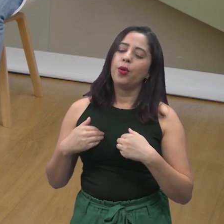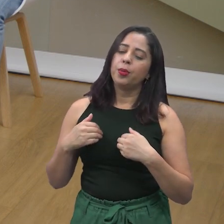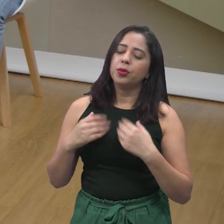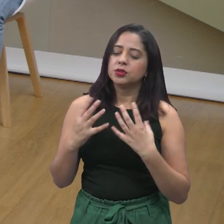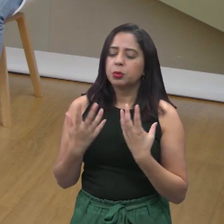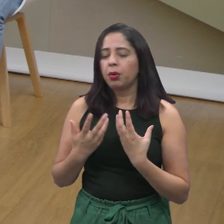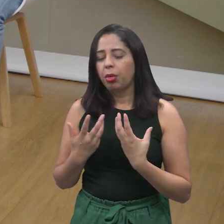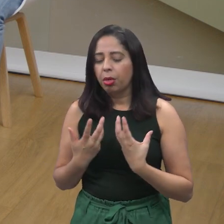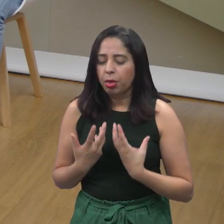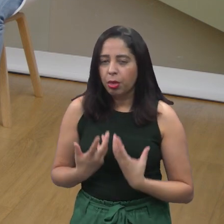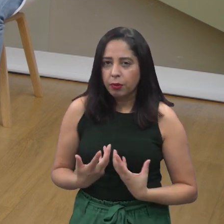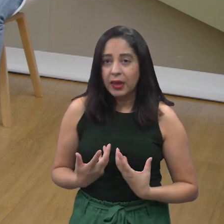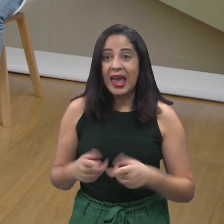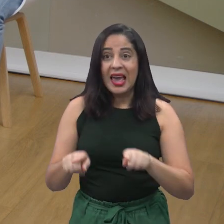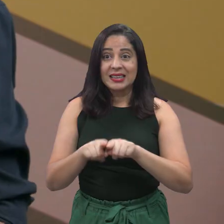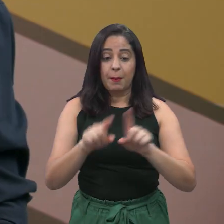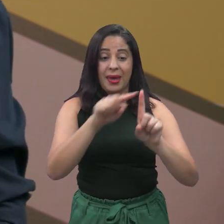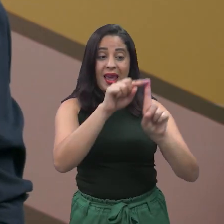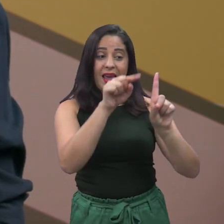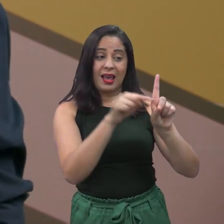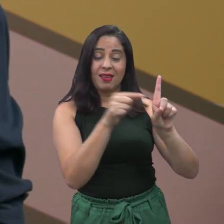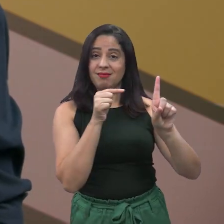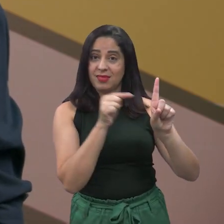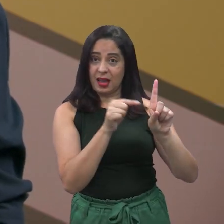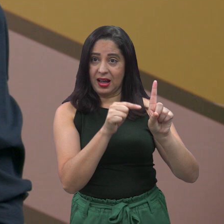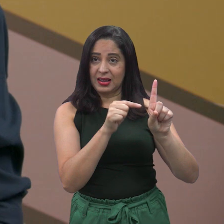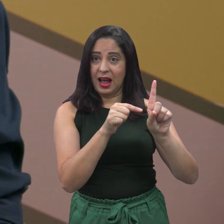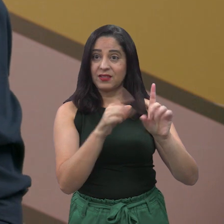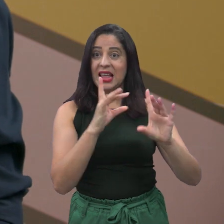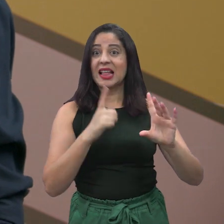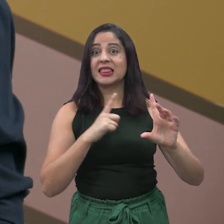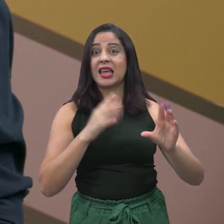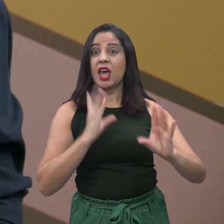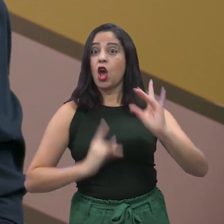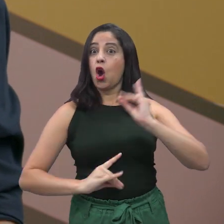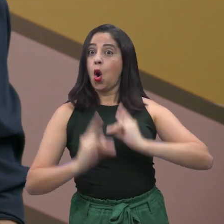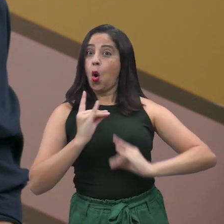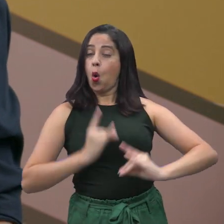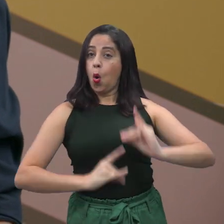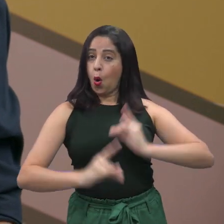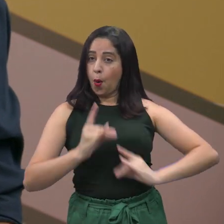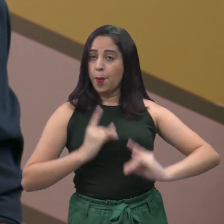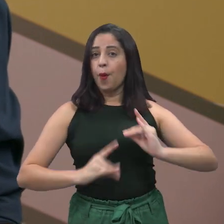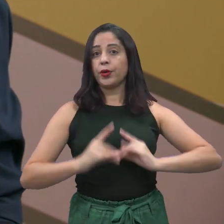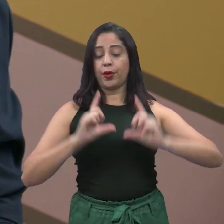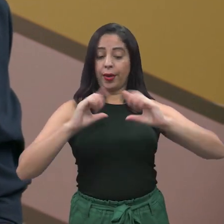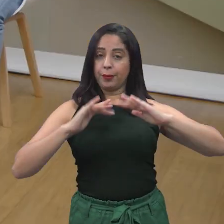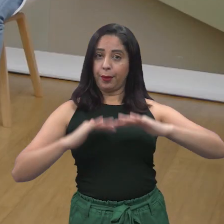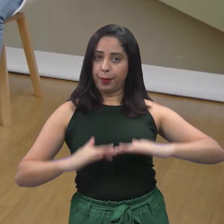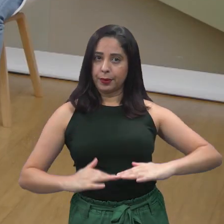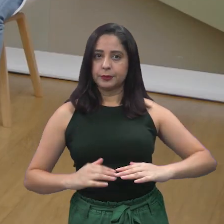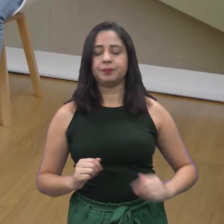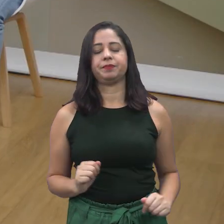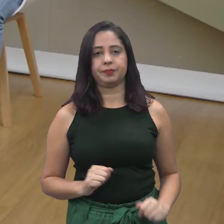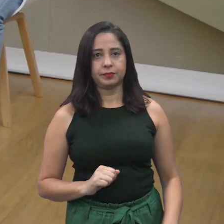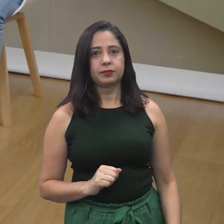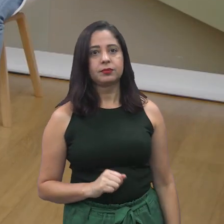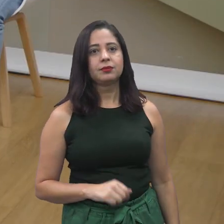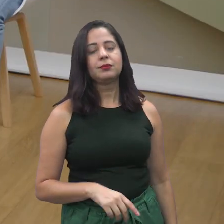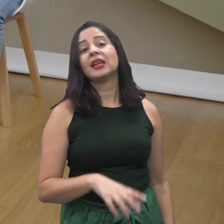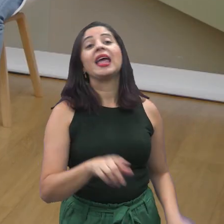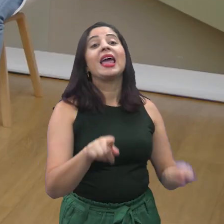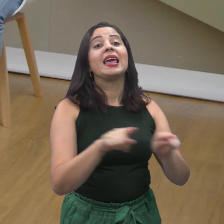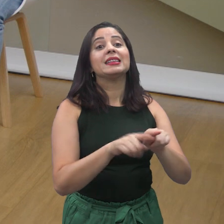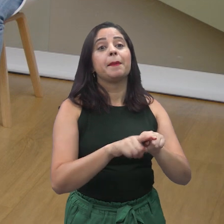próprio hormônio da gestação, ele pode deixar o nariz mais sensível em algumas mulheres, mas somente durante a gestação. E a mãe comentou que ela faz a